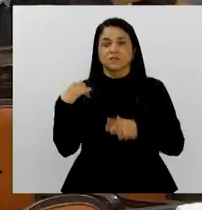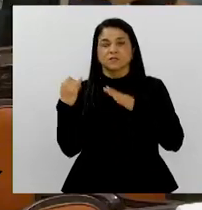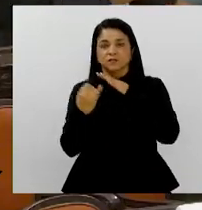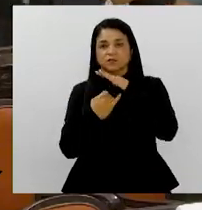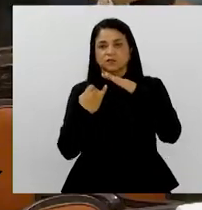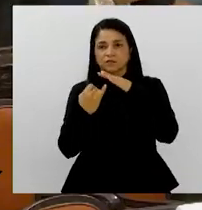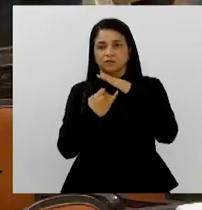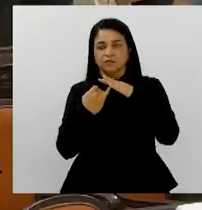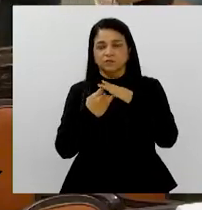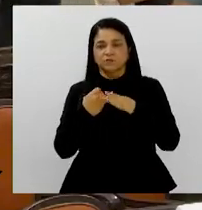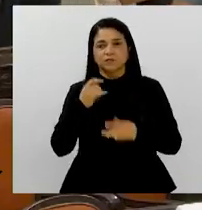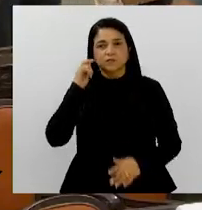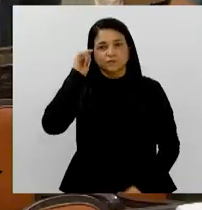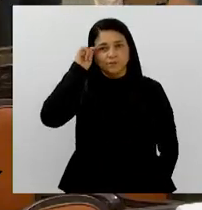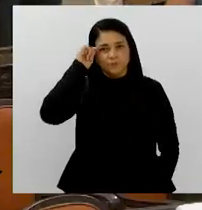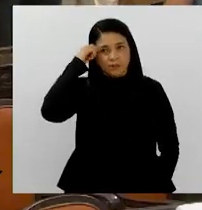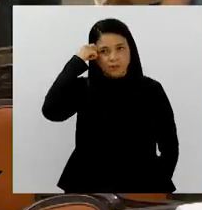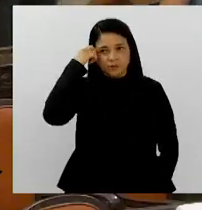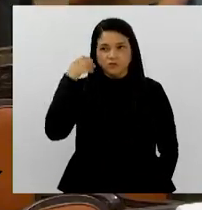Novos.